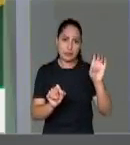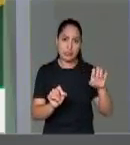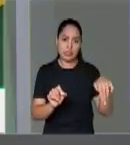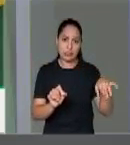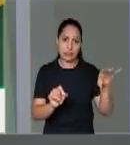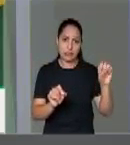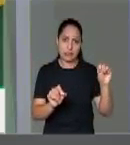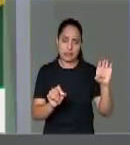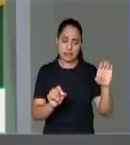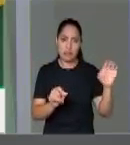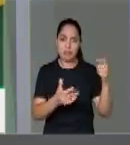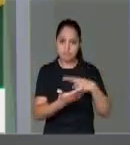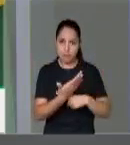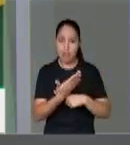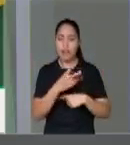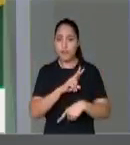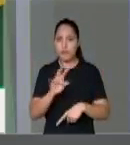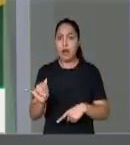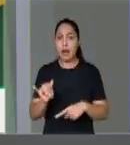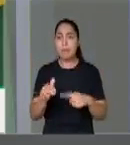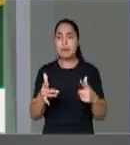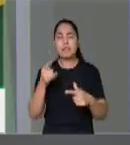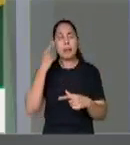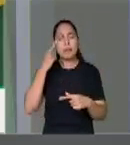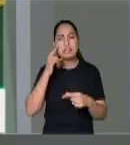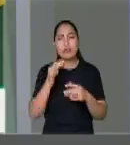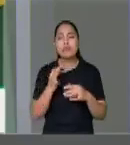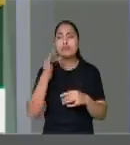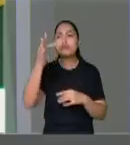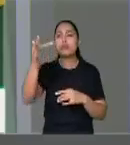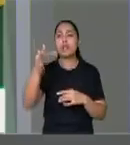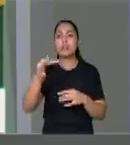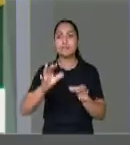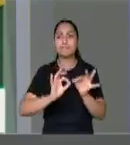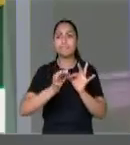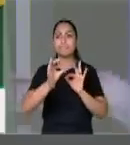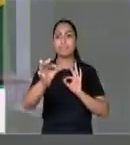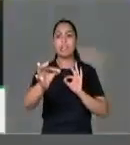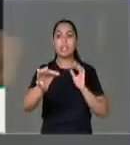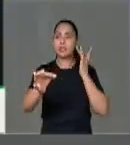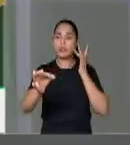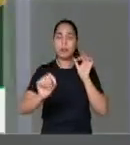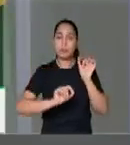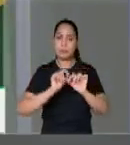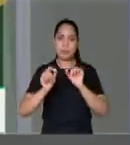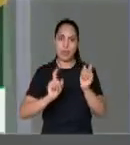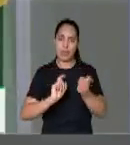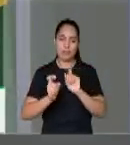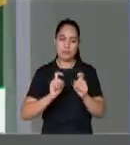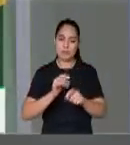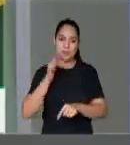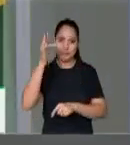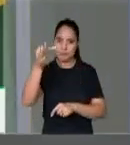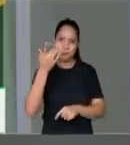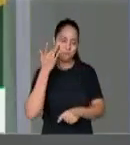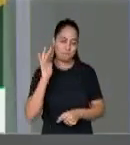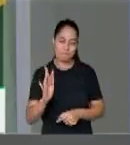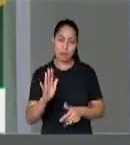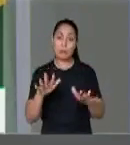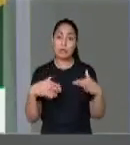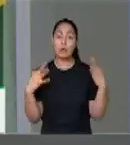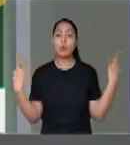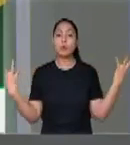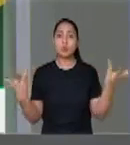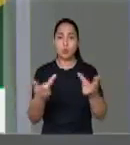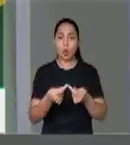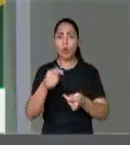parecido aconteça, mas a gente tem que pensar no longo prazo. E no longo prazo não sabemos quem estará na administração no futuro e todas